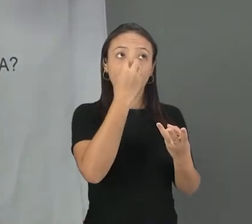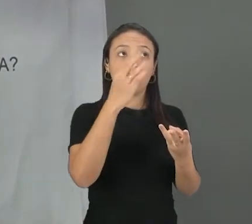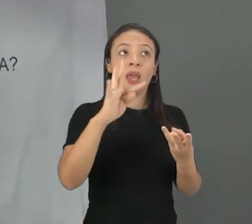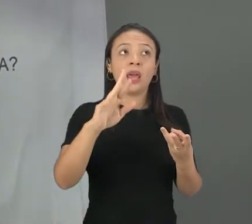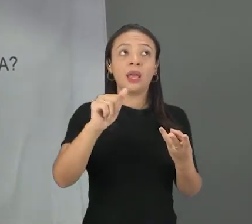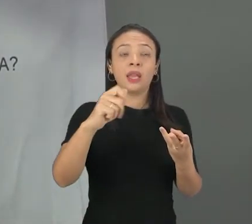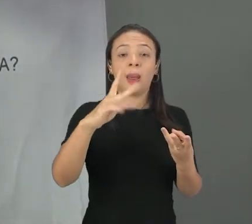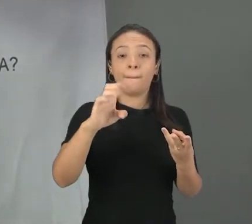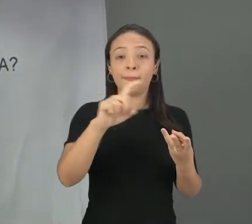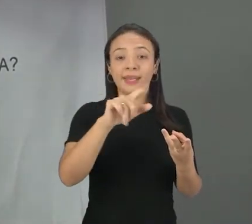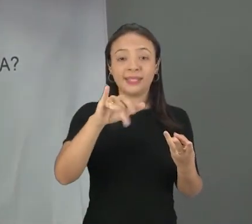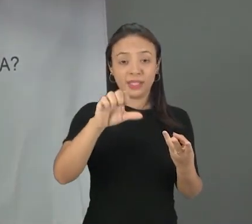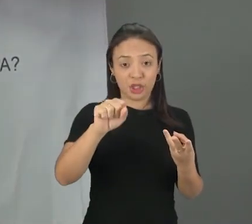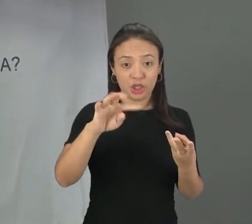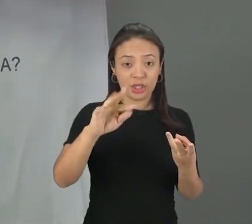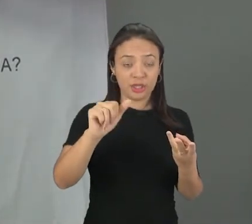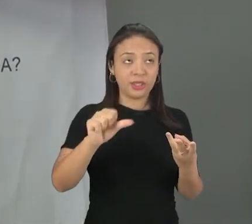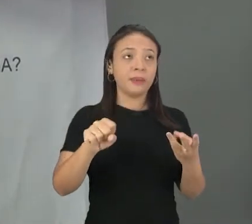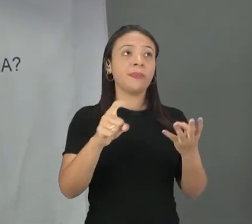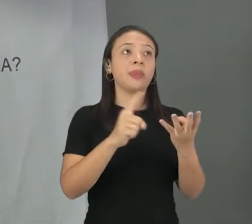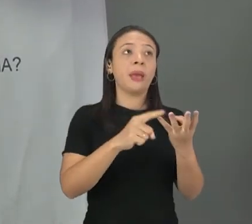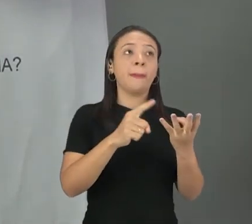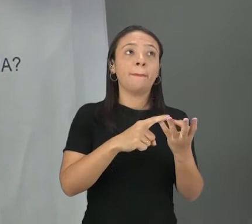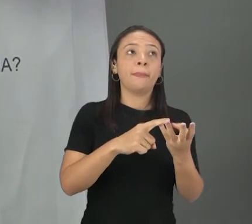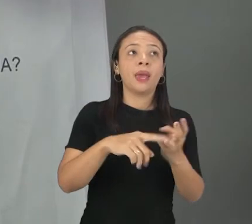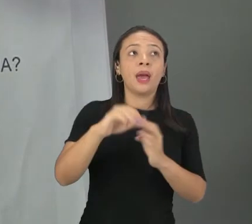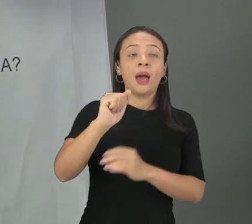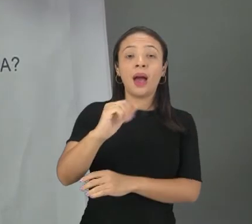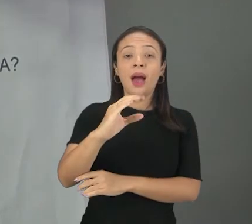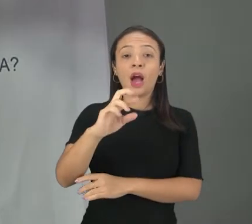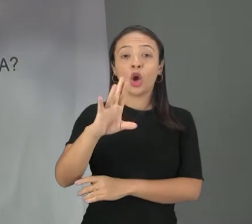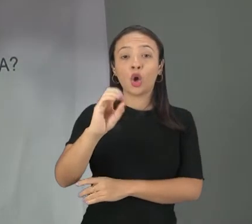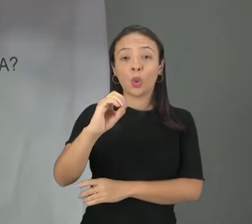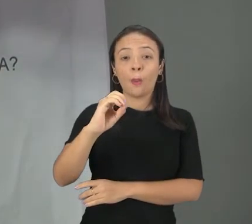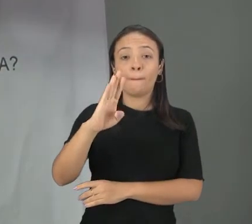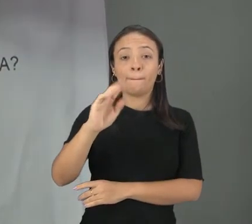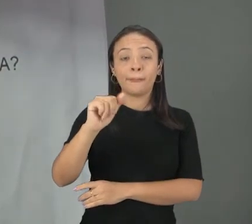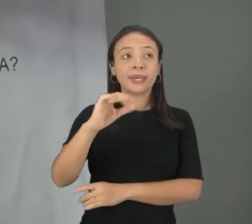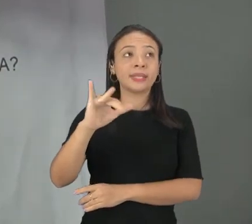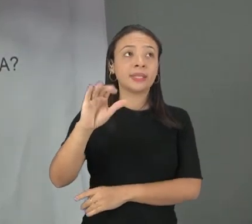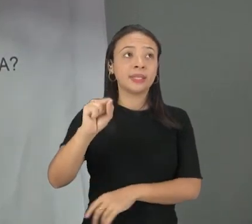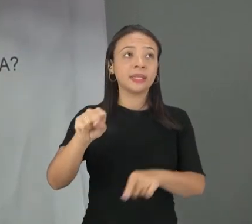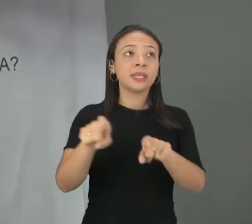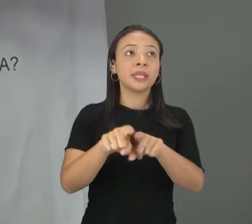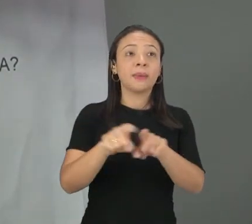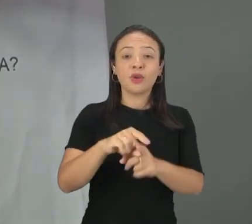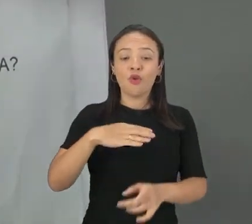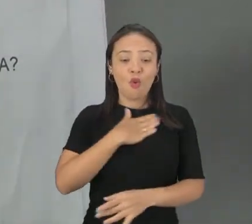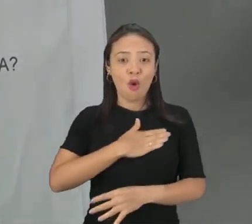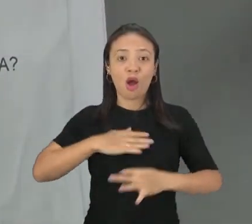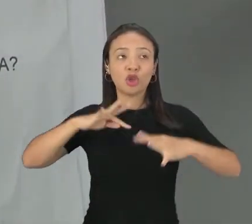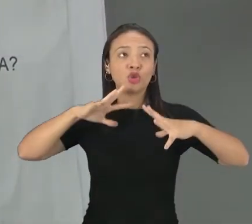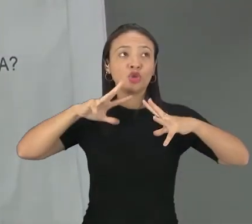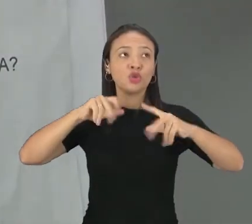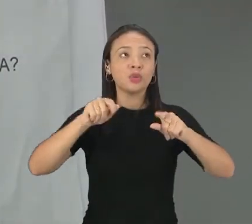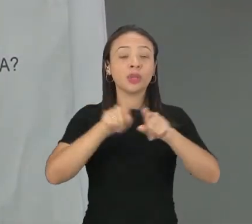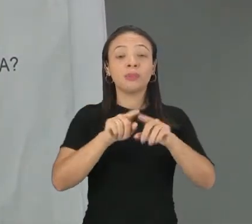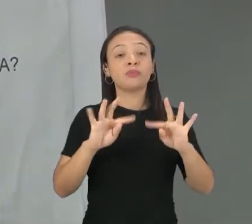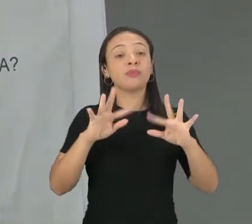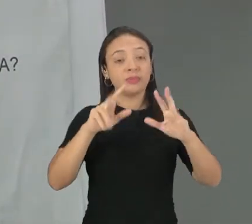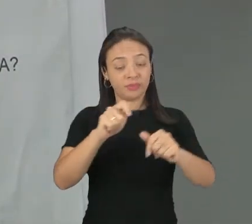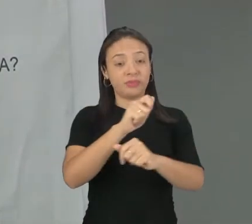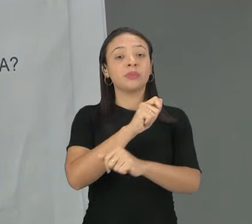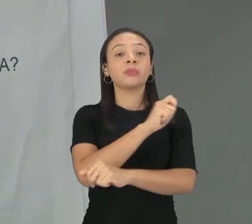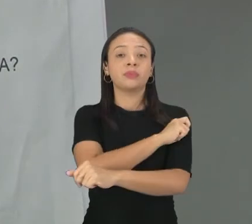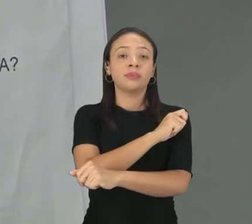acrobacias e aqui ó gostaram de tudo e também tem umas com total de alunos e Aqui